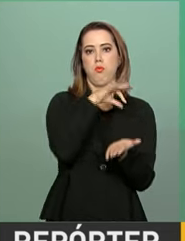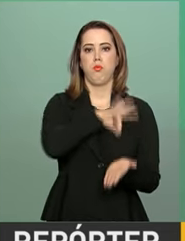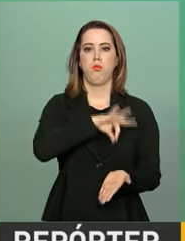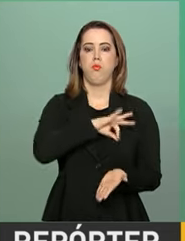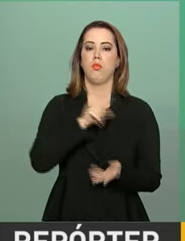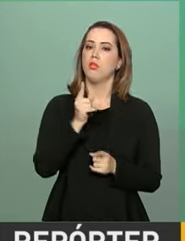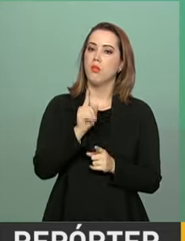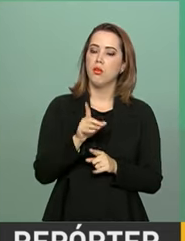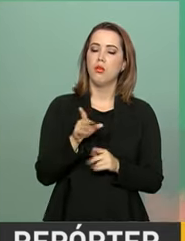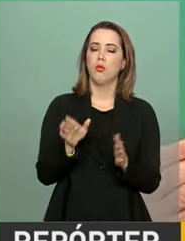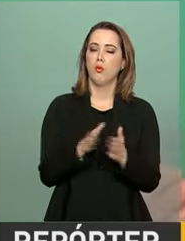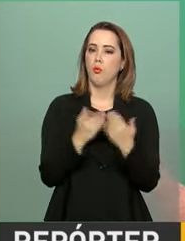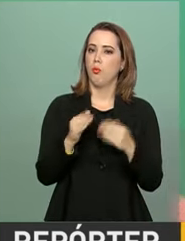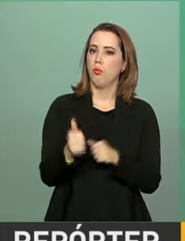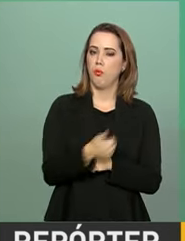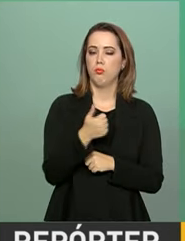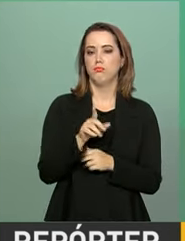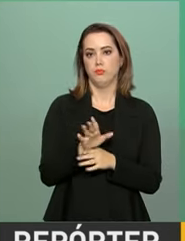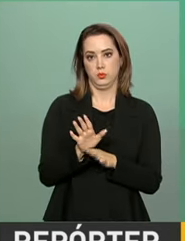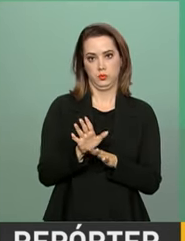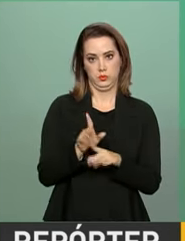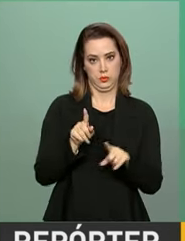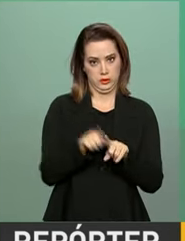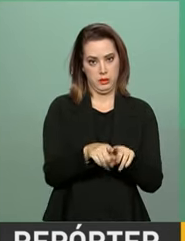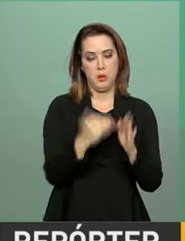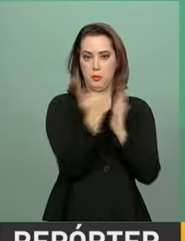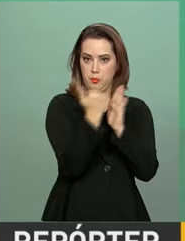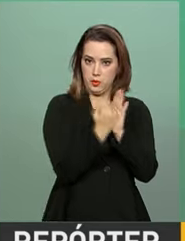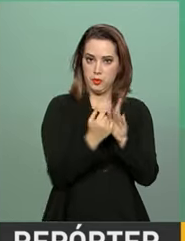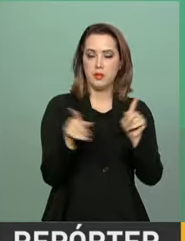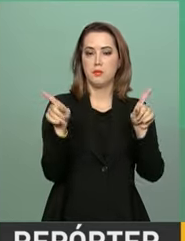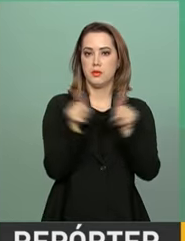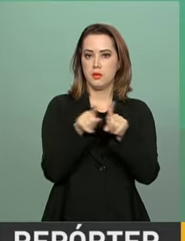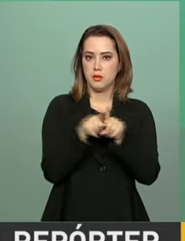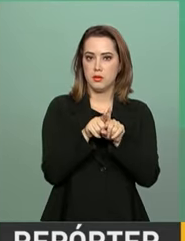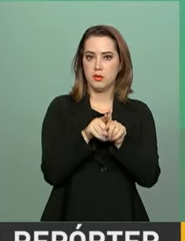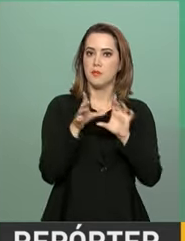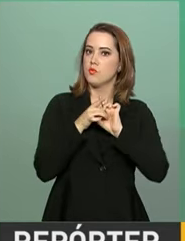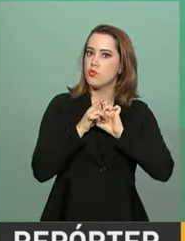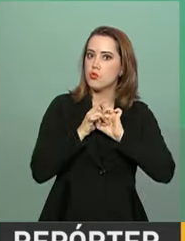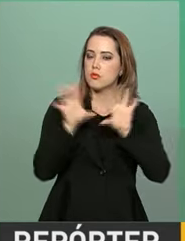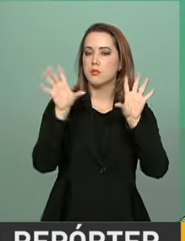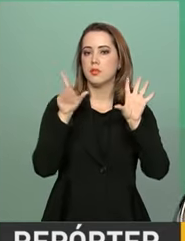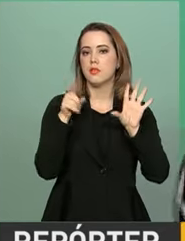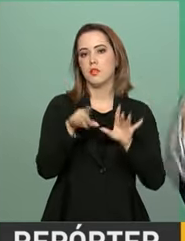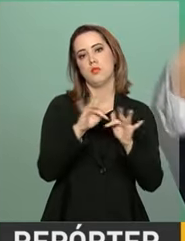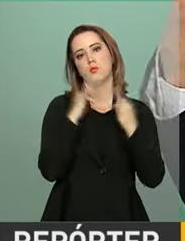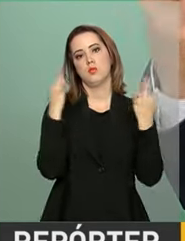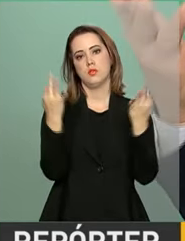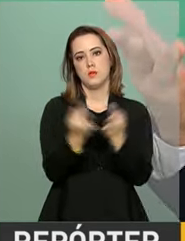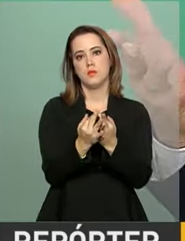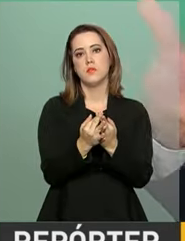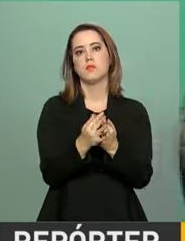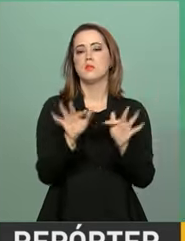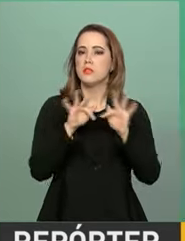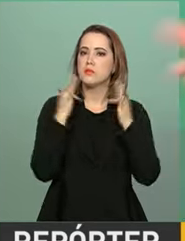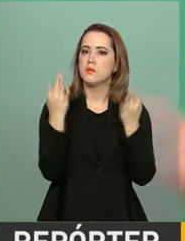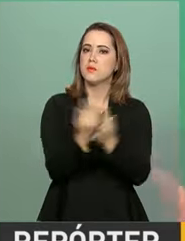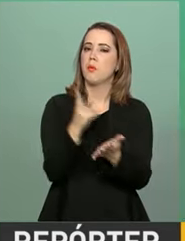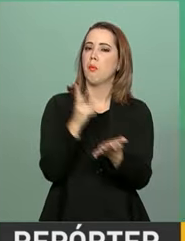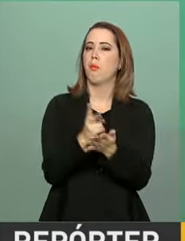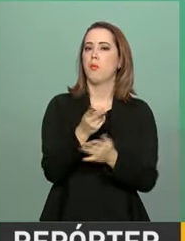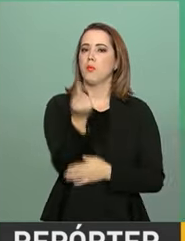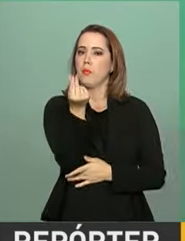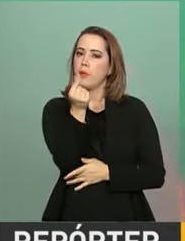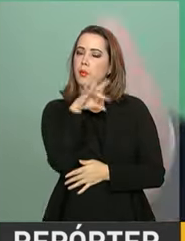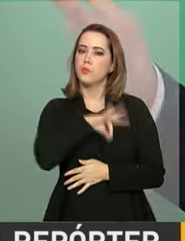da pobreza. Ele tem que ser um programa também de emancipação das famílias, que as famílias possam ter sua própria renda e não precisarem